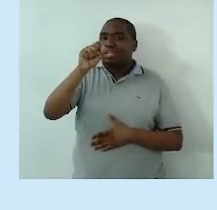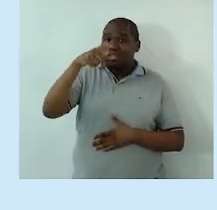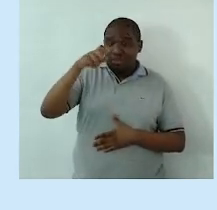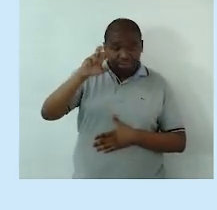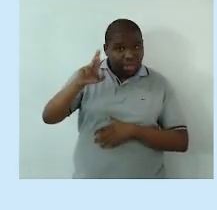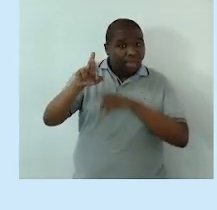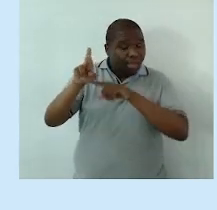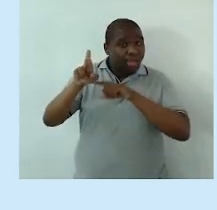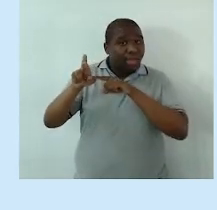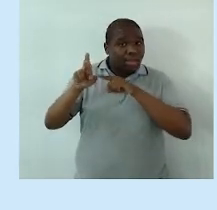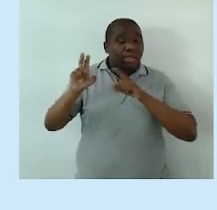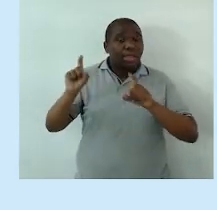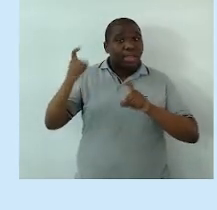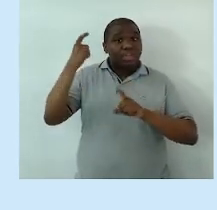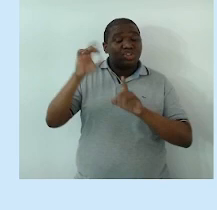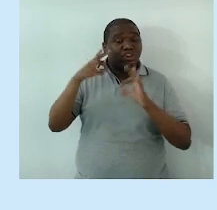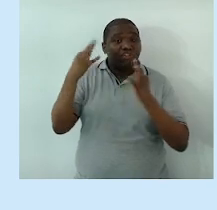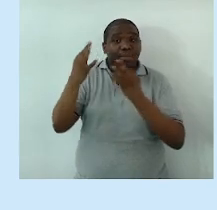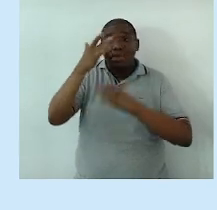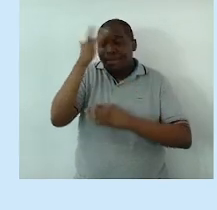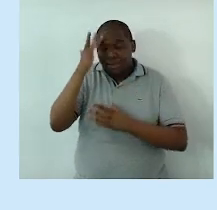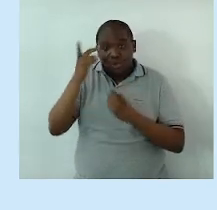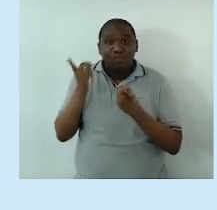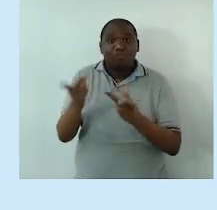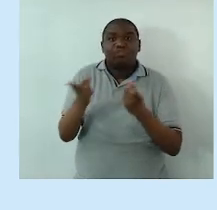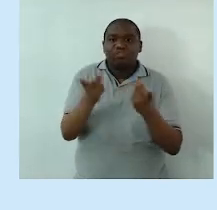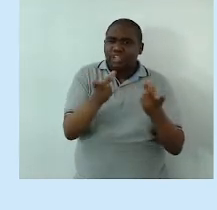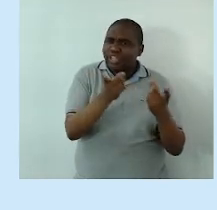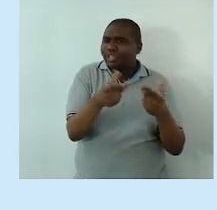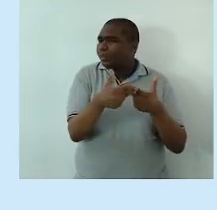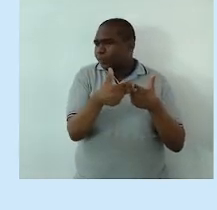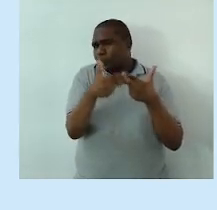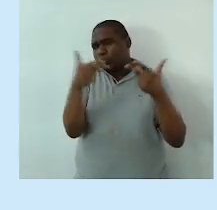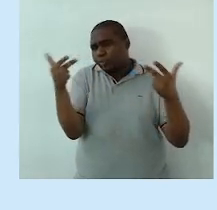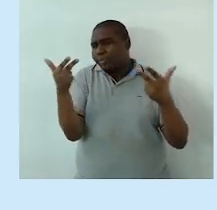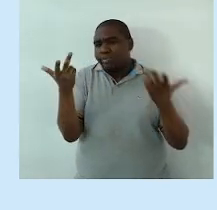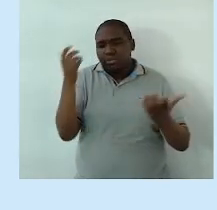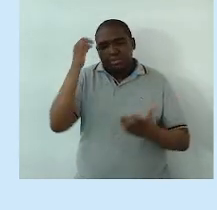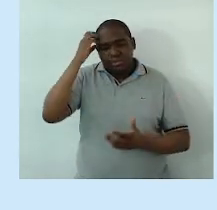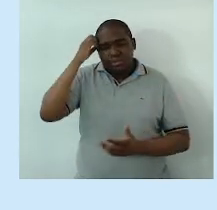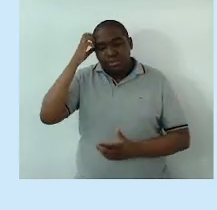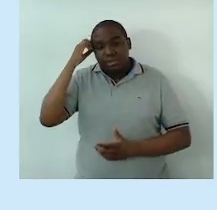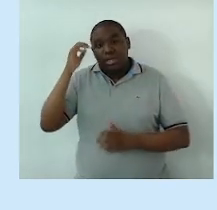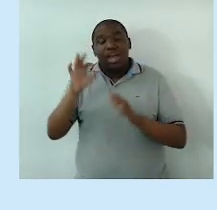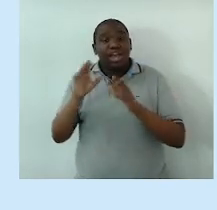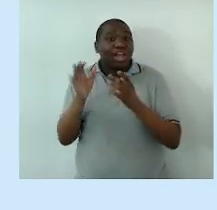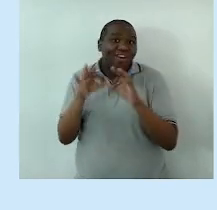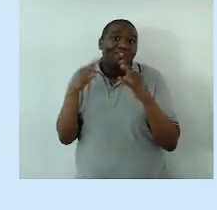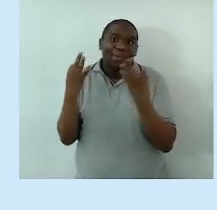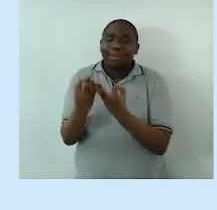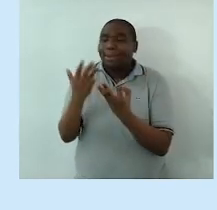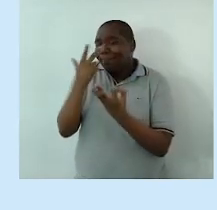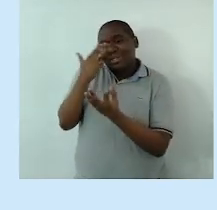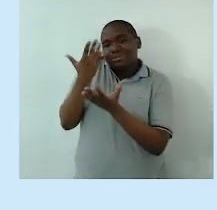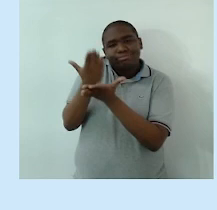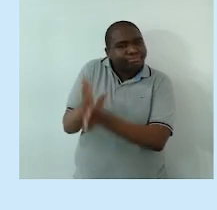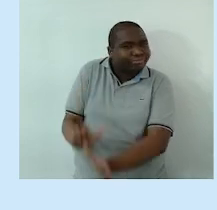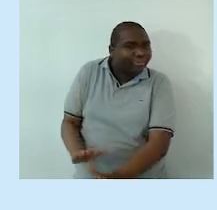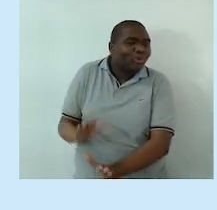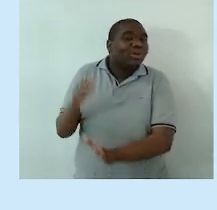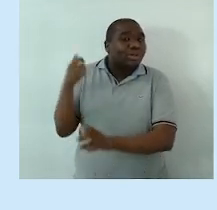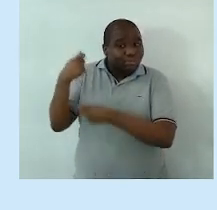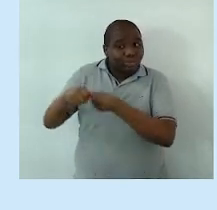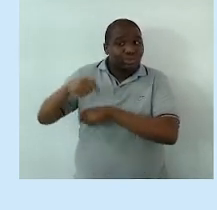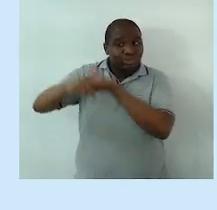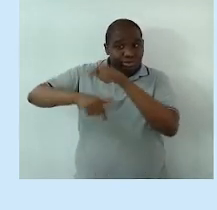comerciantes, o pai era comerciante. Aí quando a família faliu, ele teve que, né, trabalhar